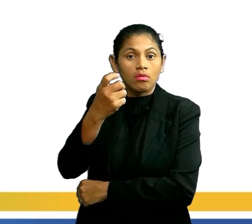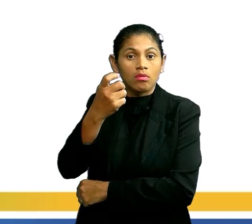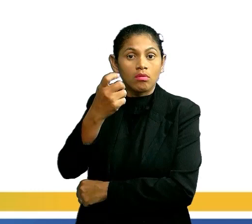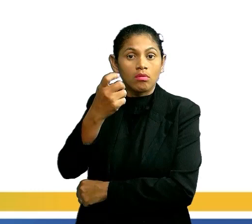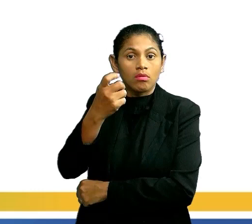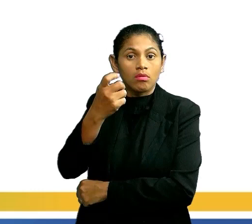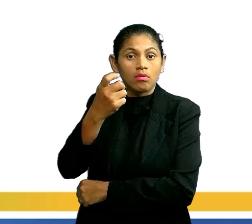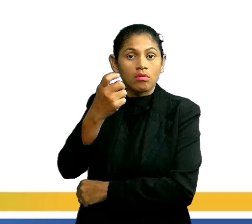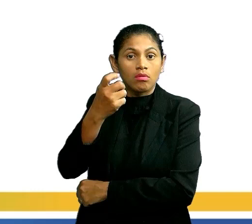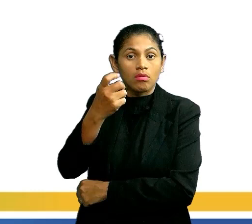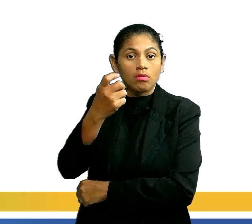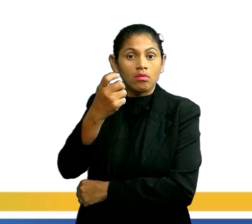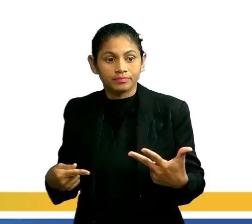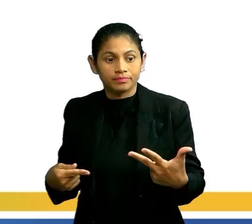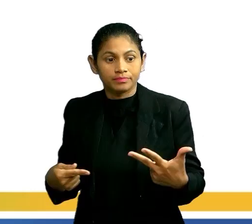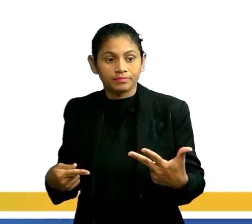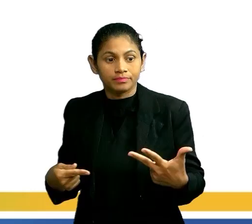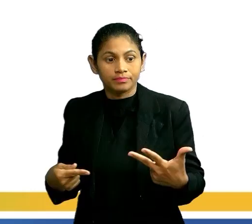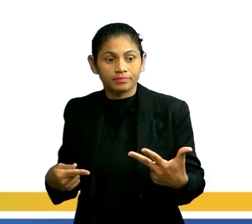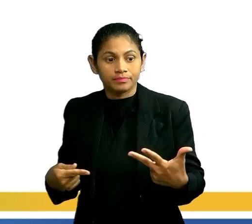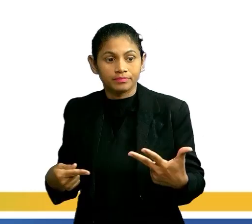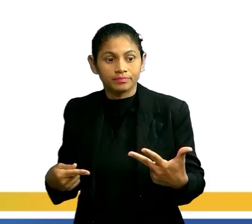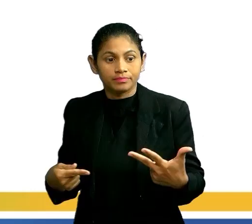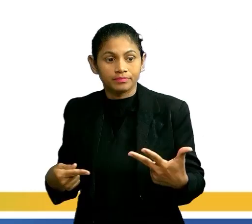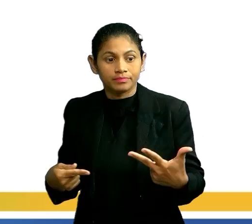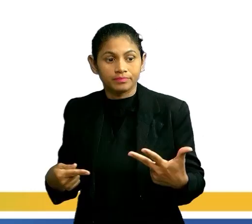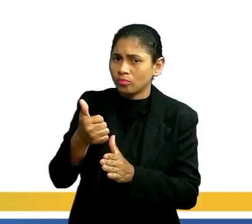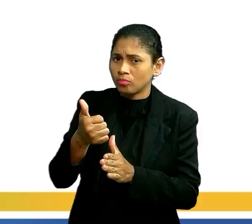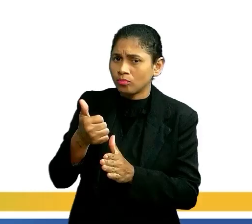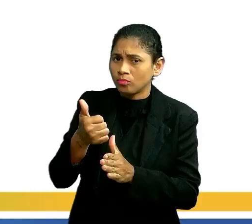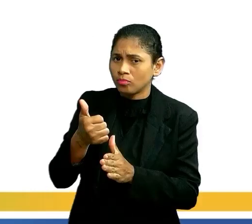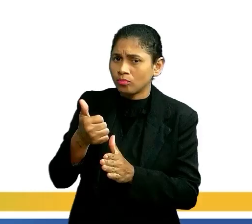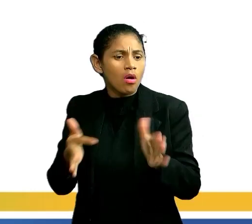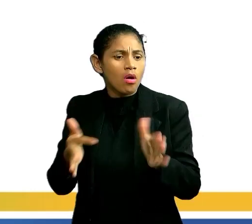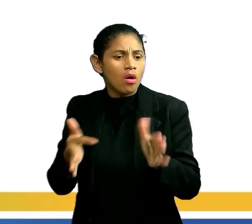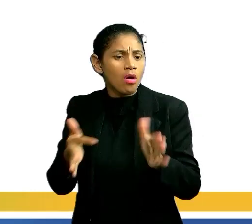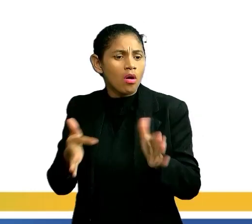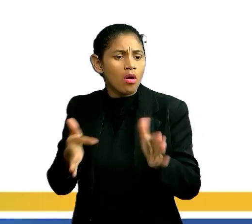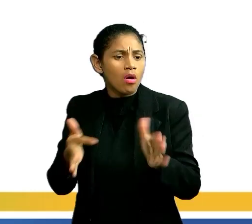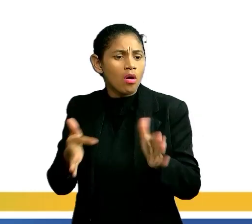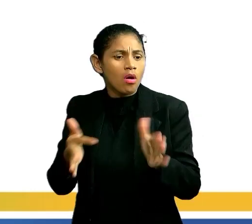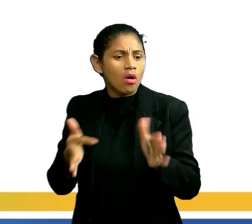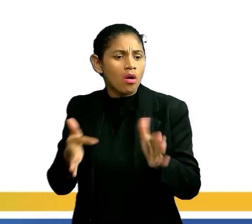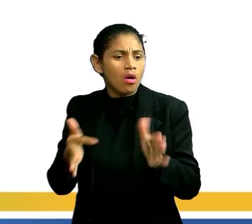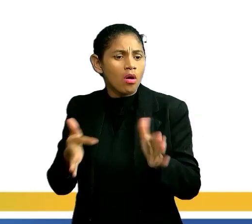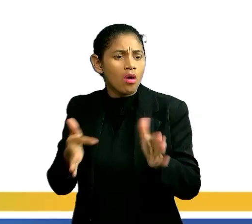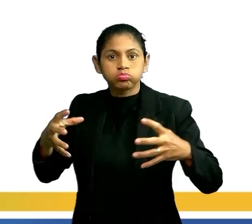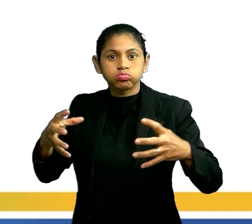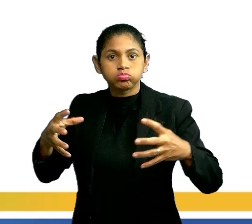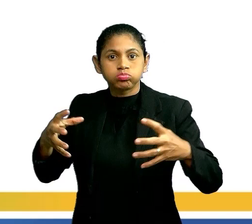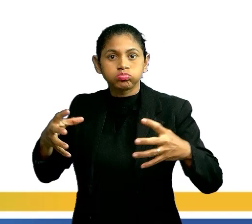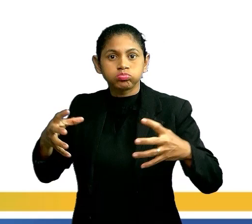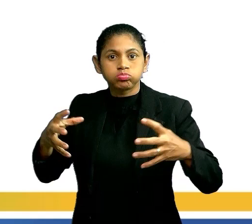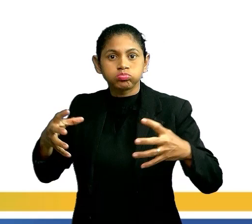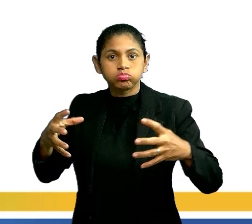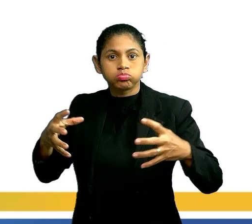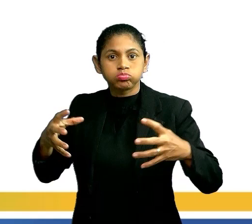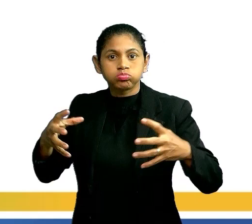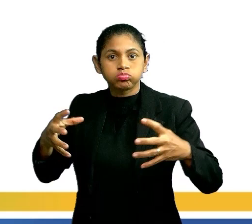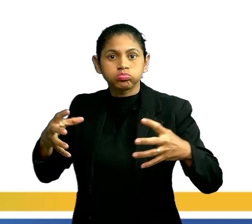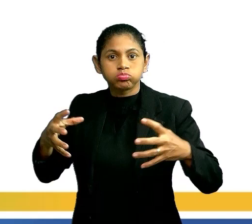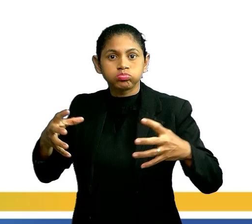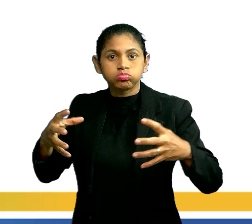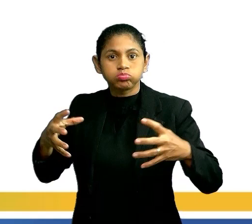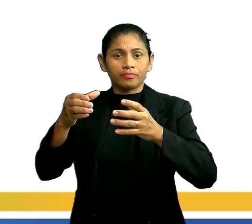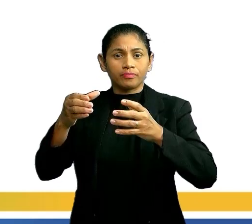do PPL 2020. Primeiramente, qual é a fórmula do volume do cilindro? O volume do cilindro é π